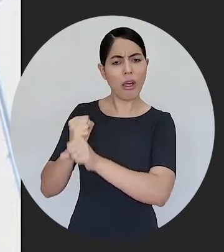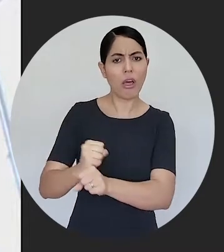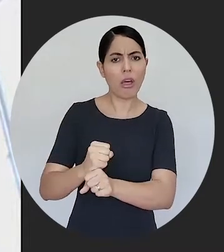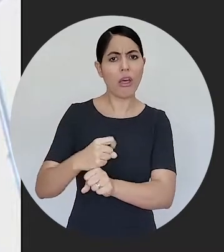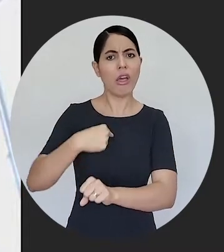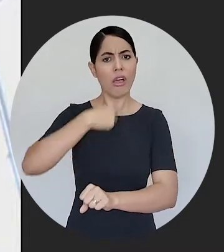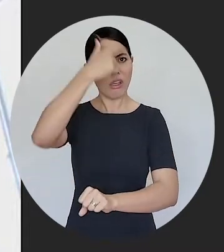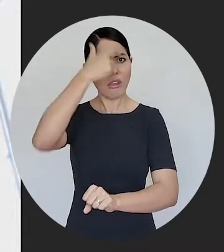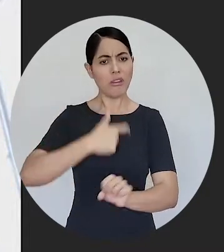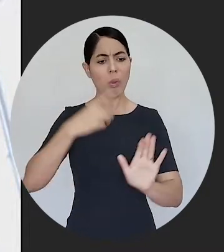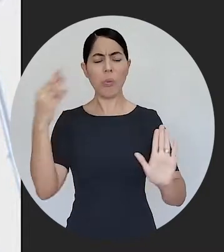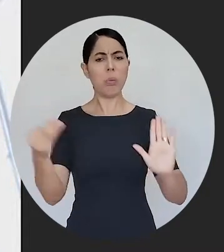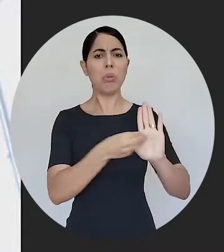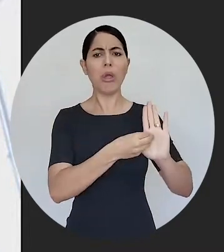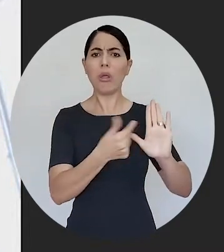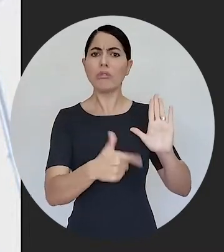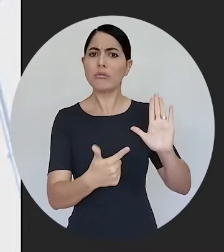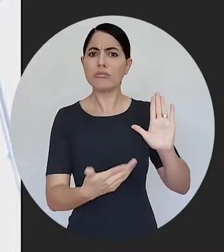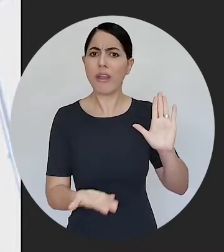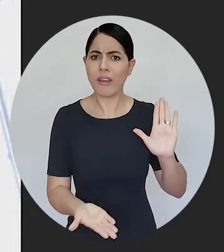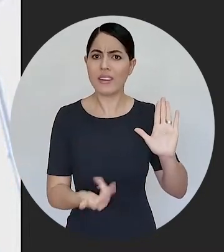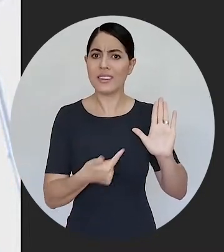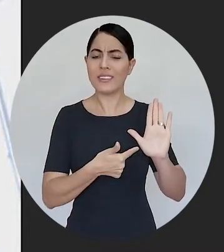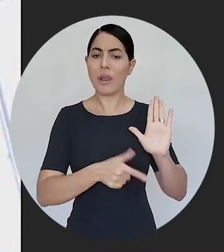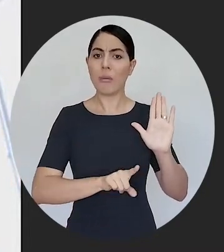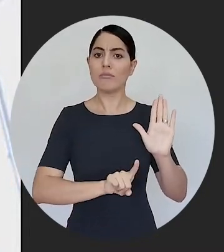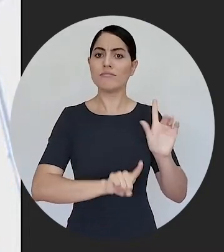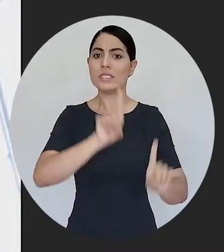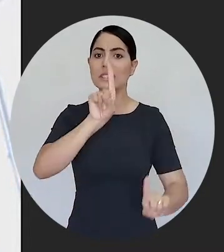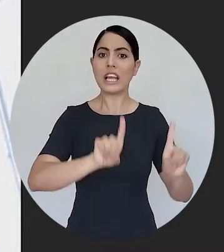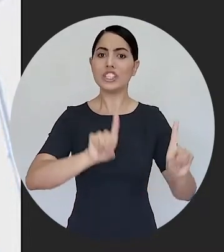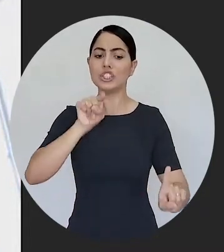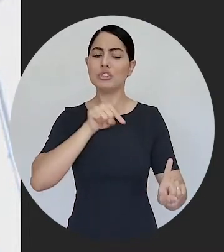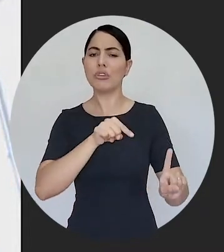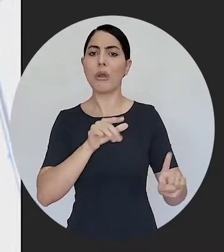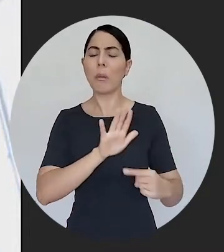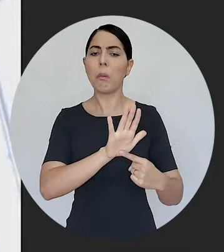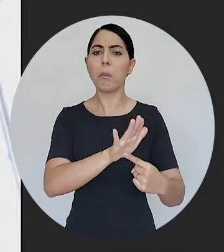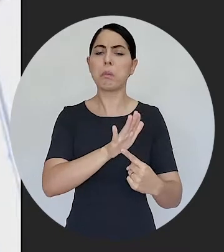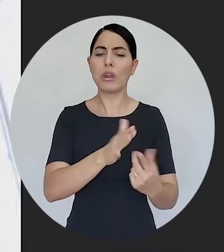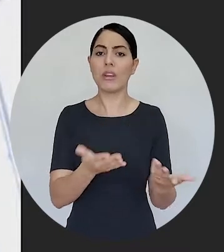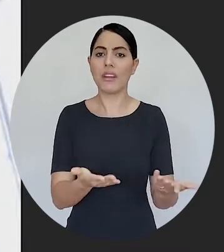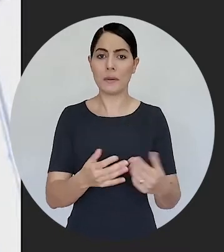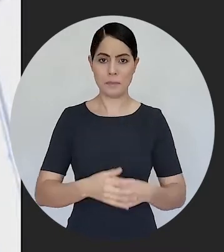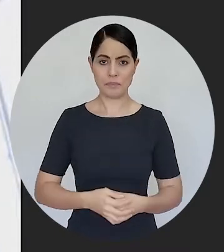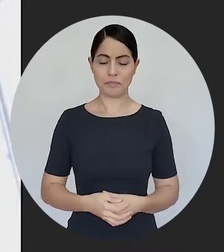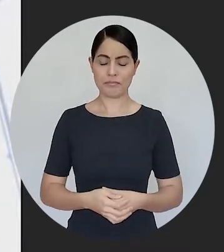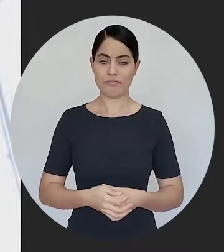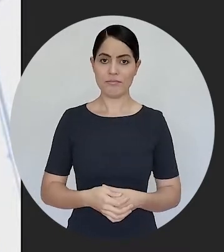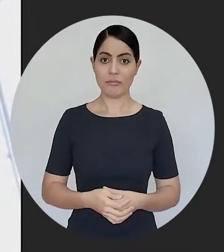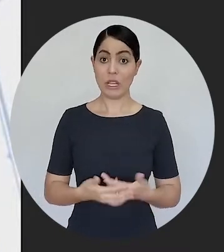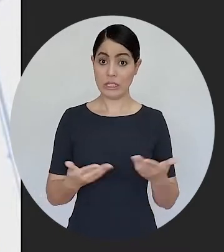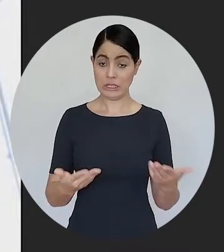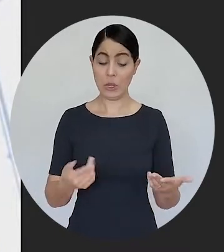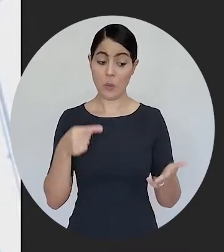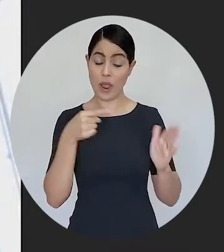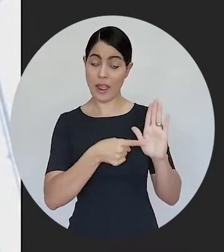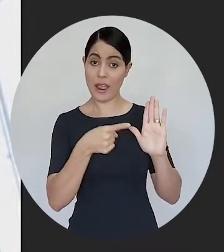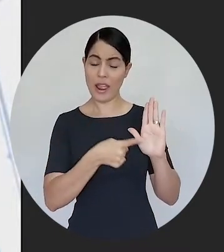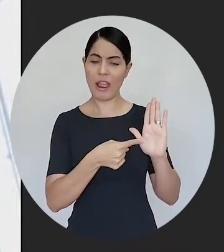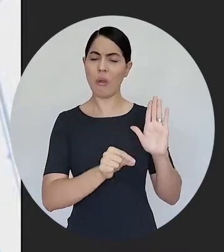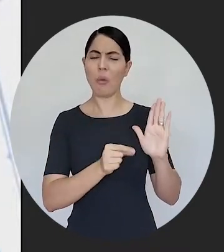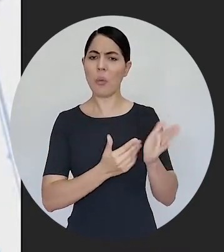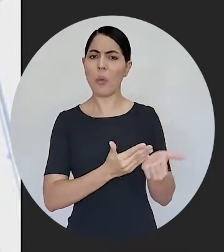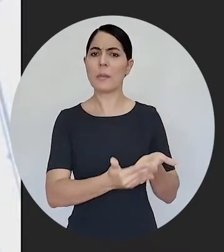e não estou inserida nessa estatística, porque, inclusive, ela só